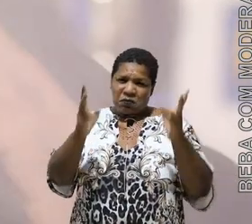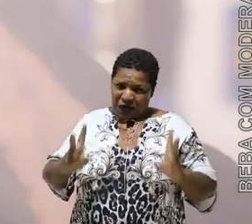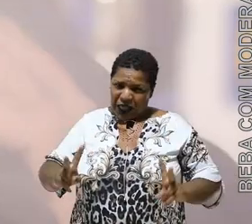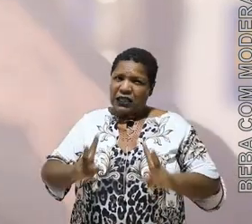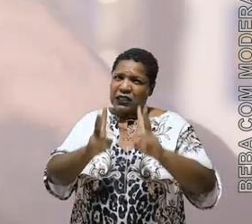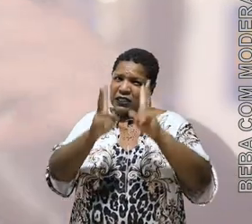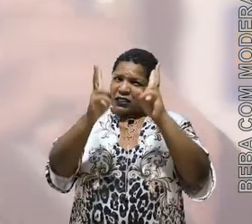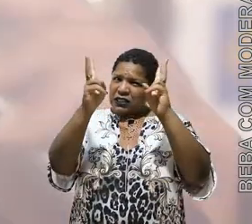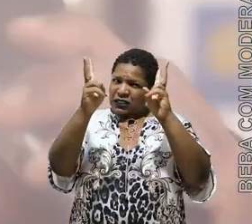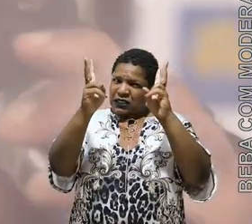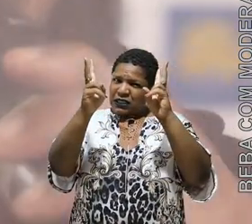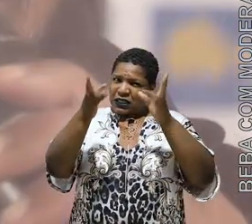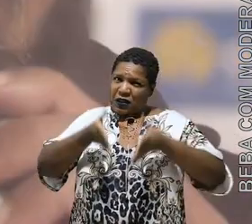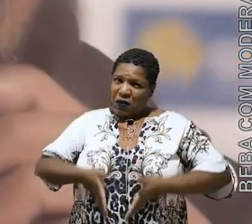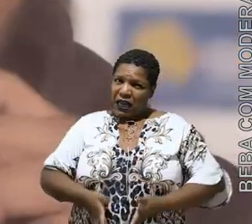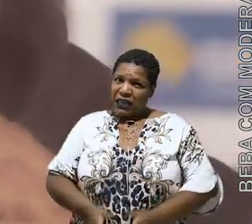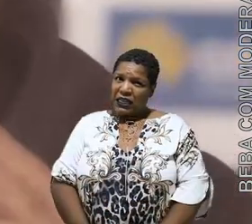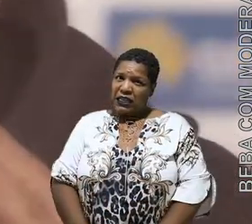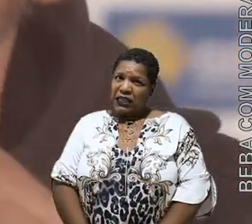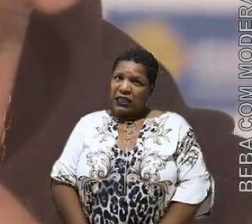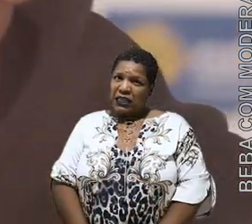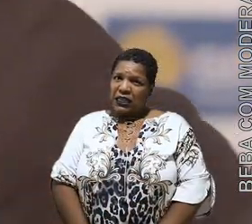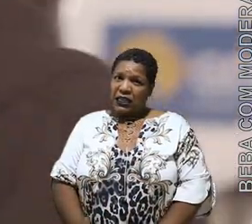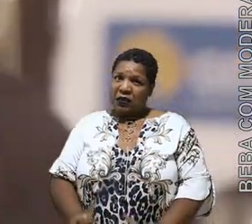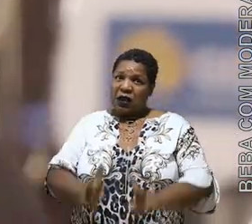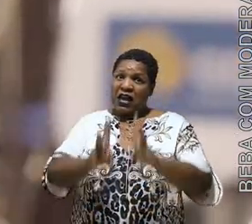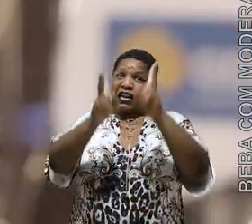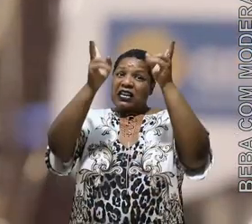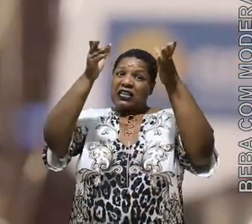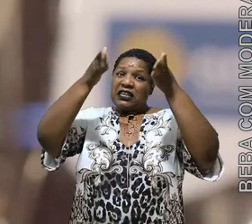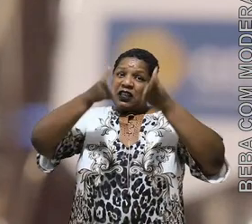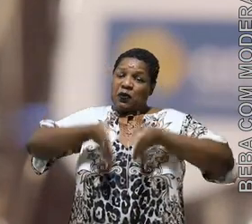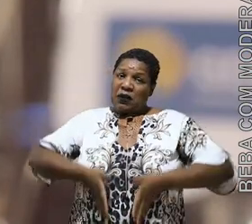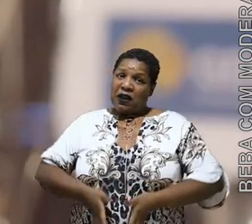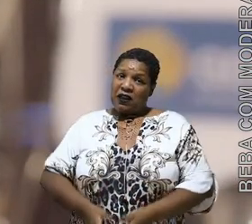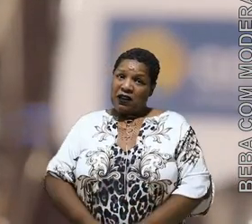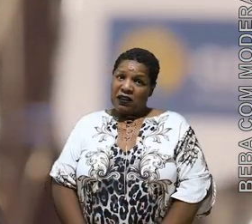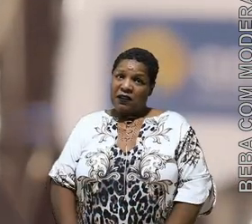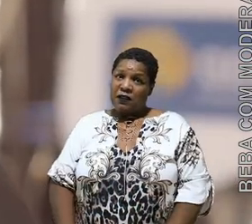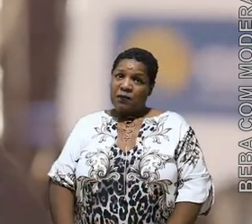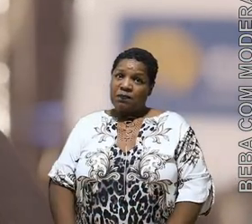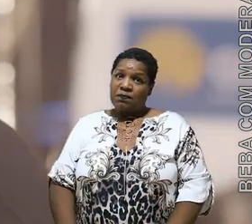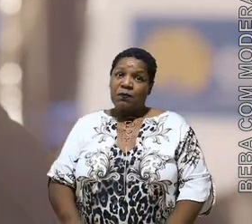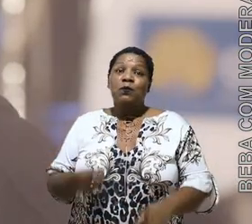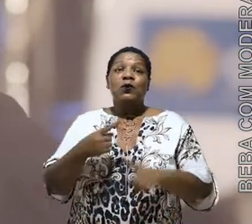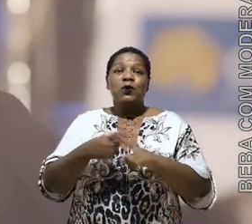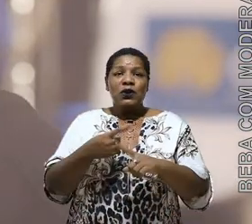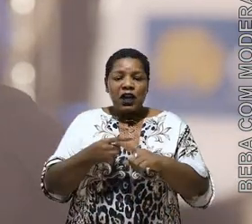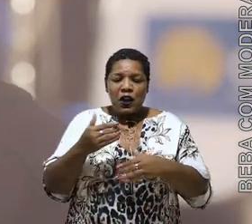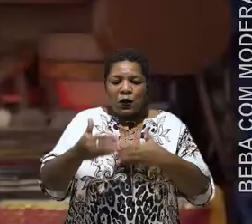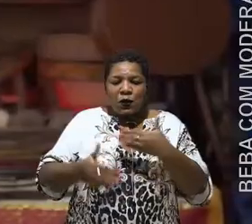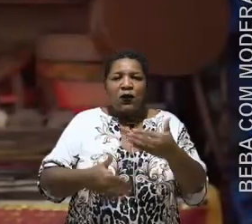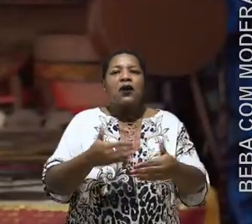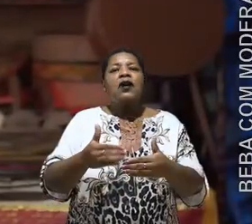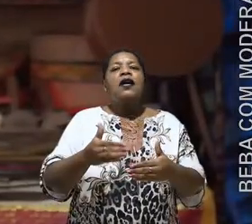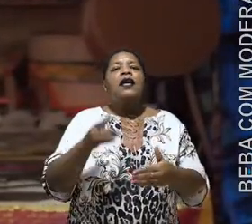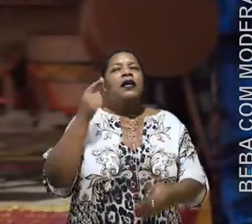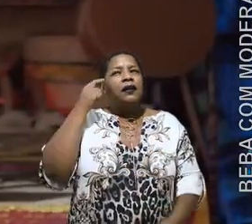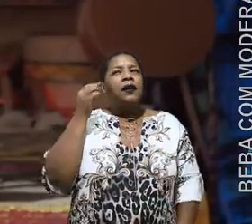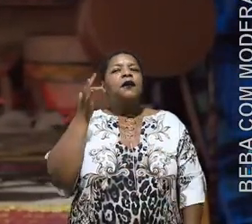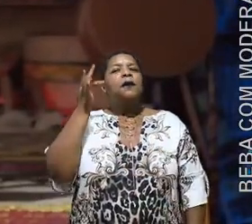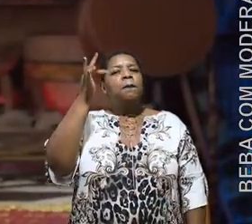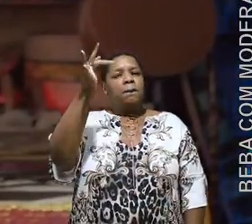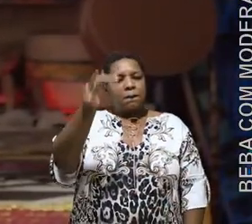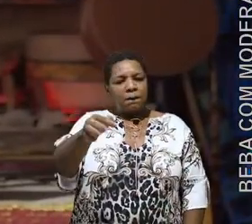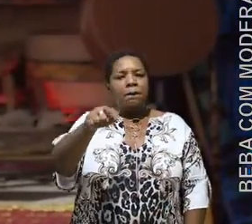Me pare Paris Paris Paris party a paz o que